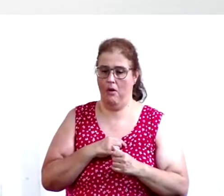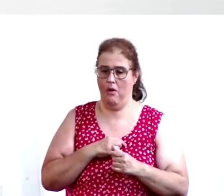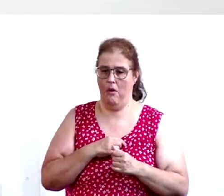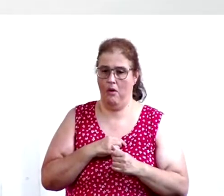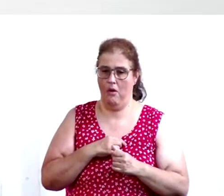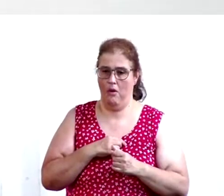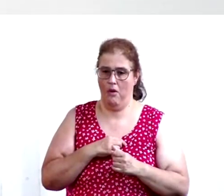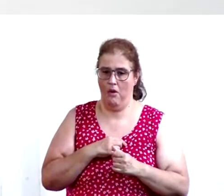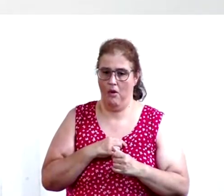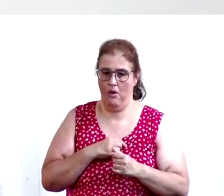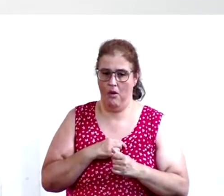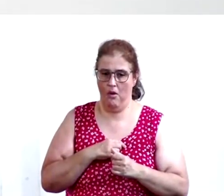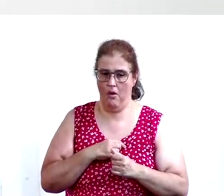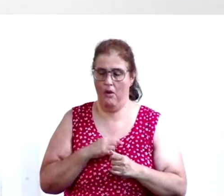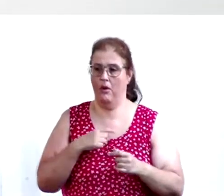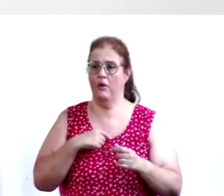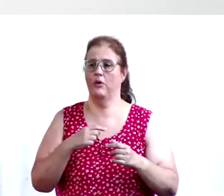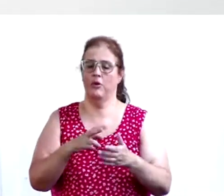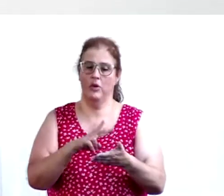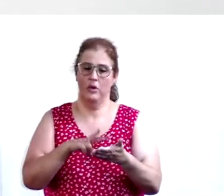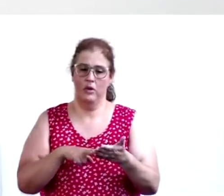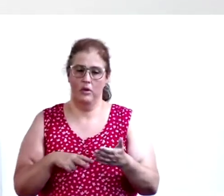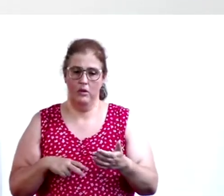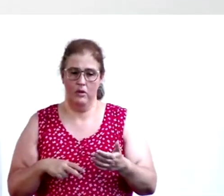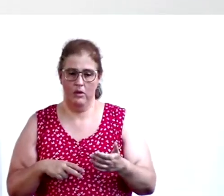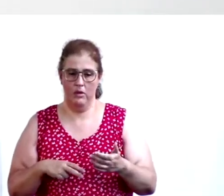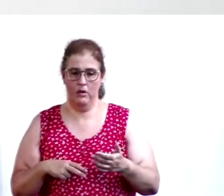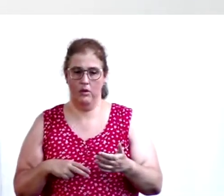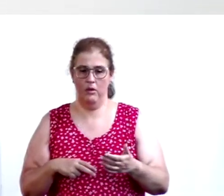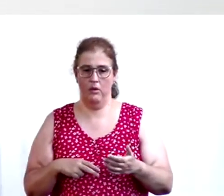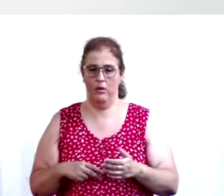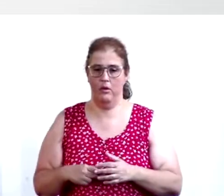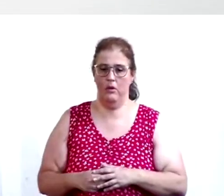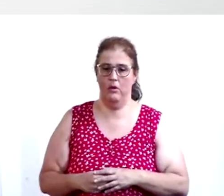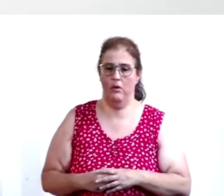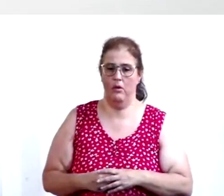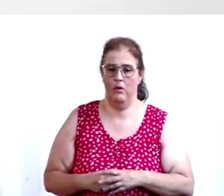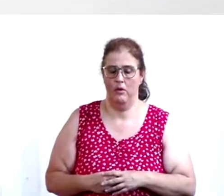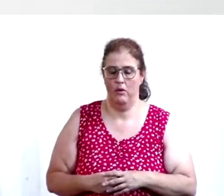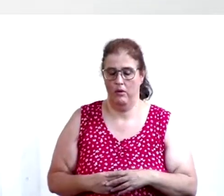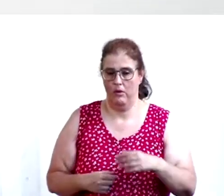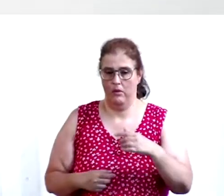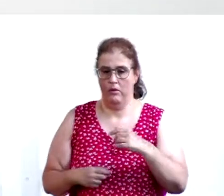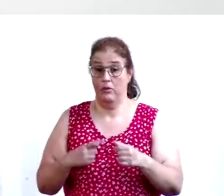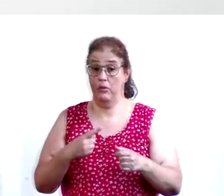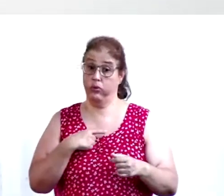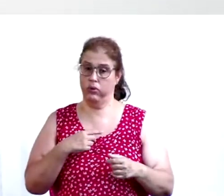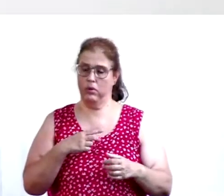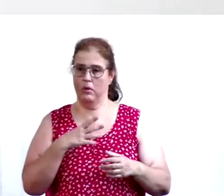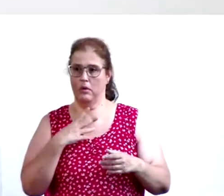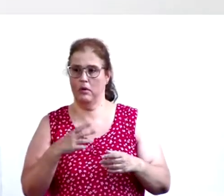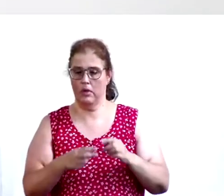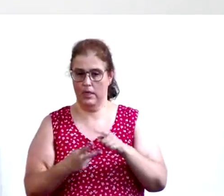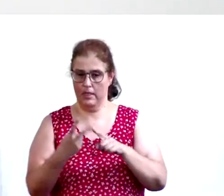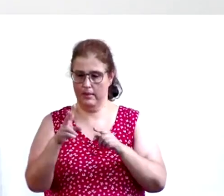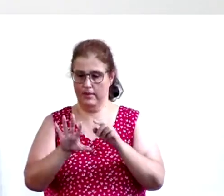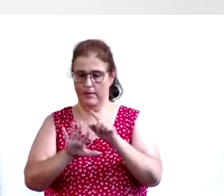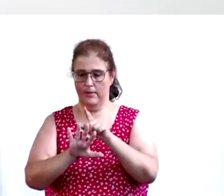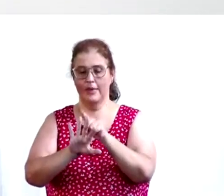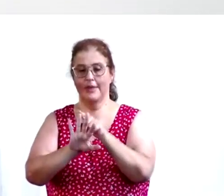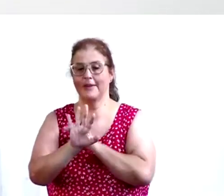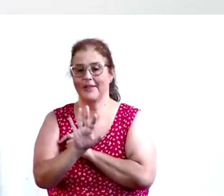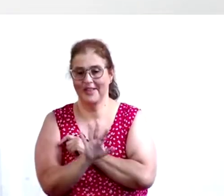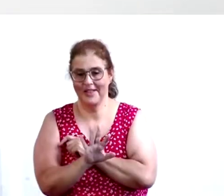são elevados aqueles que servem no sacerdócio real. Então essa é a segunda